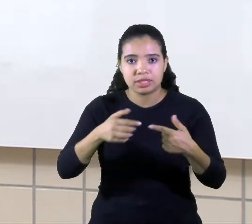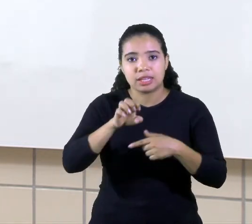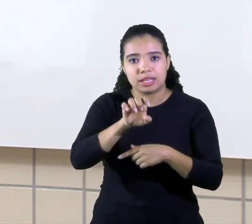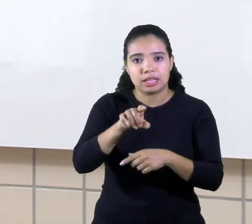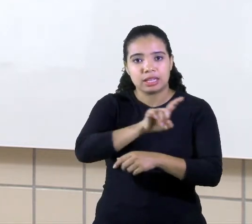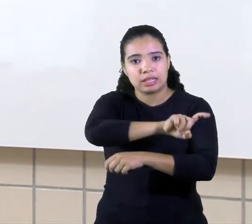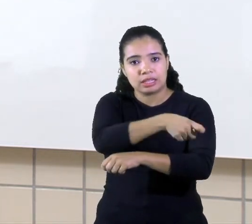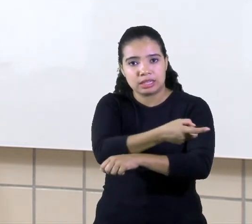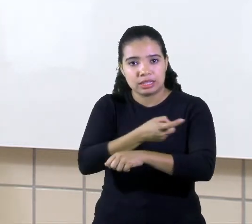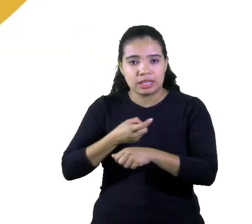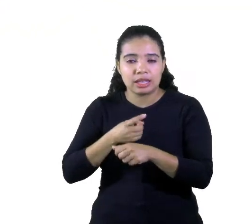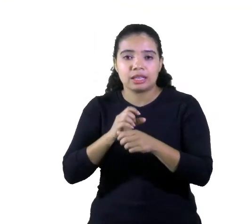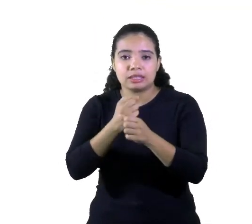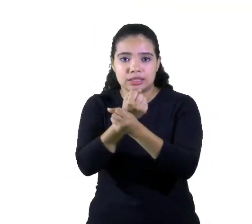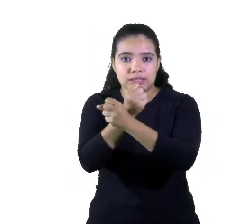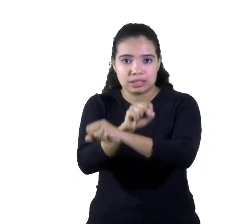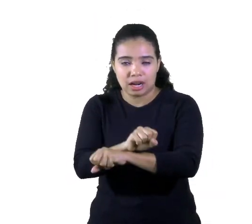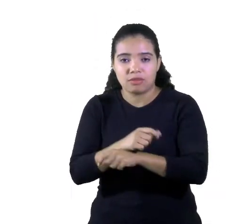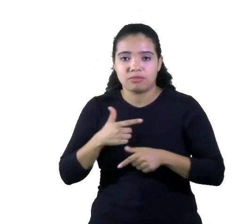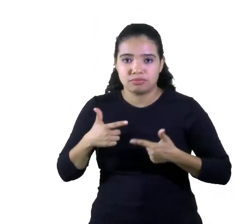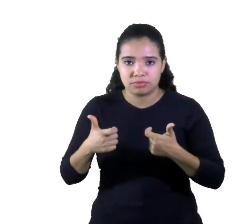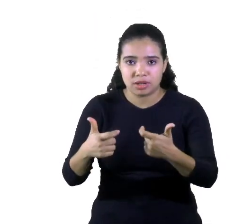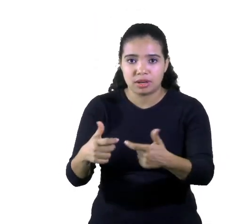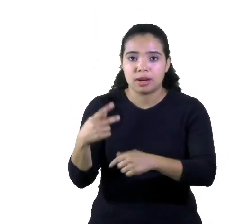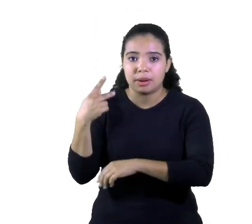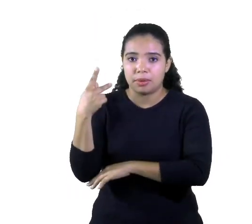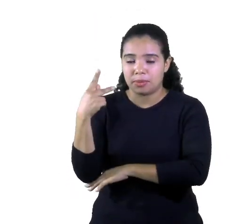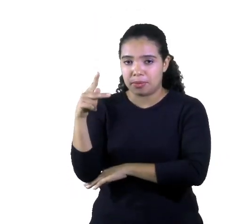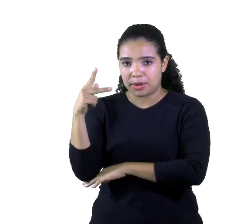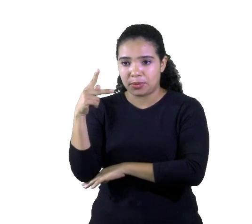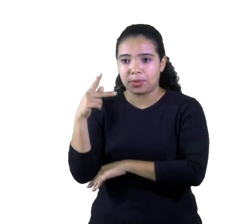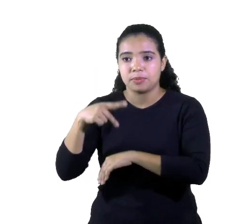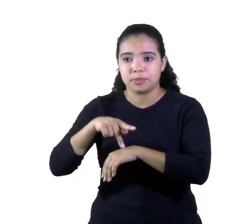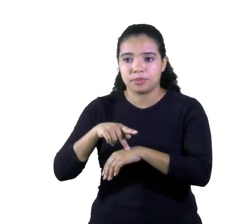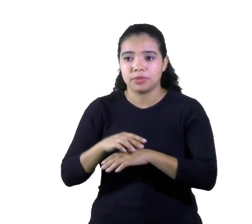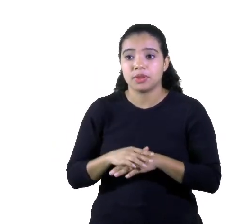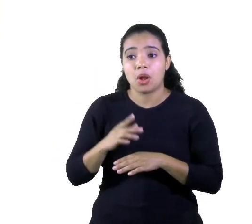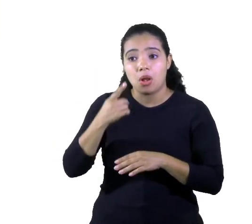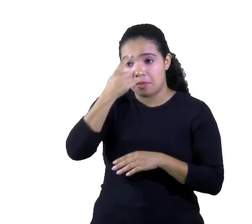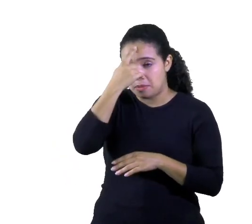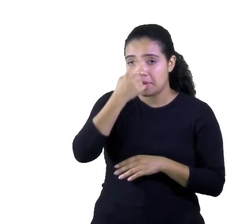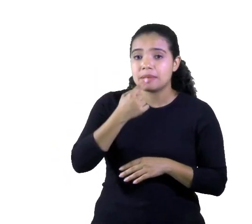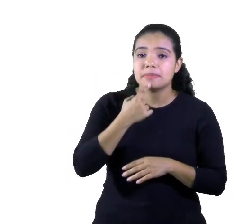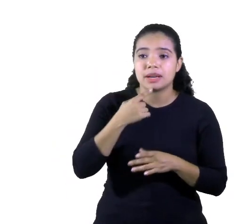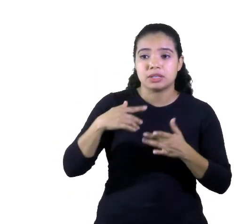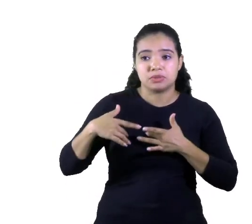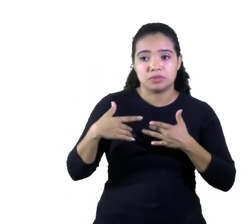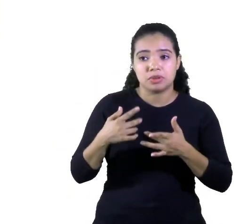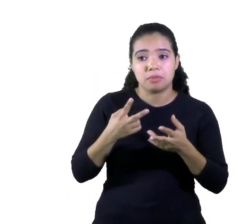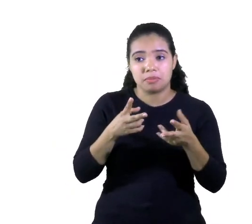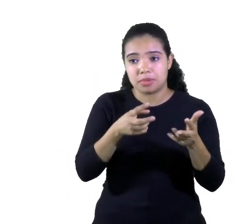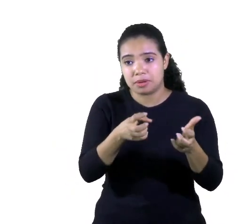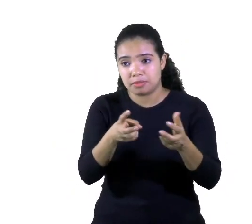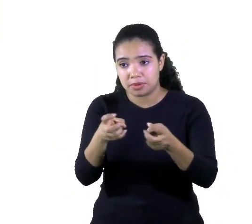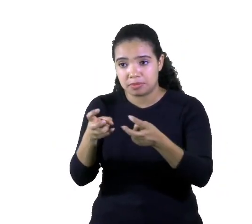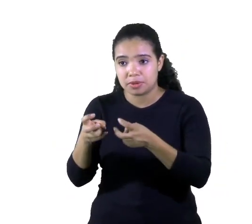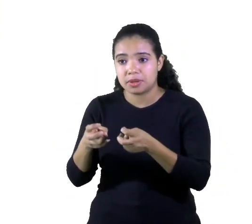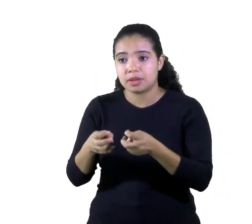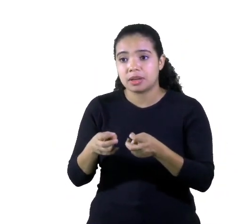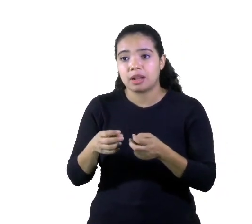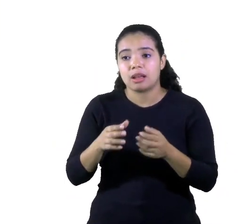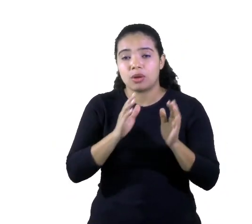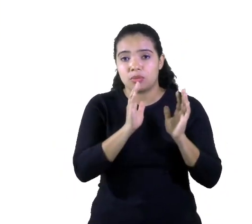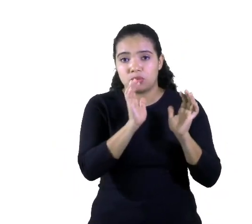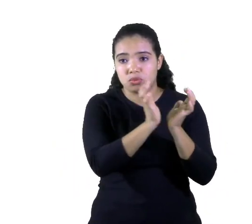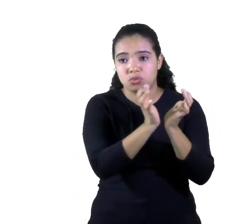Que interessante, hein? Aqui nós temos uma imagem dos voluntários da pátria. Vocês podem perceber que nós temos várias camadas